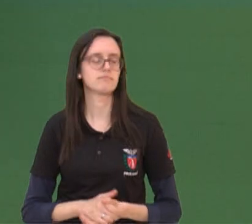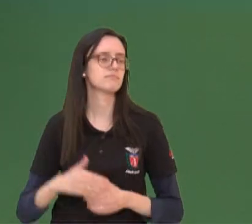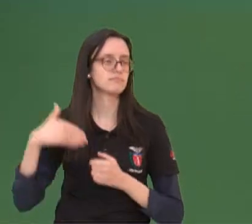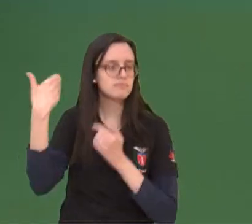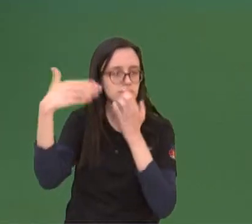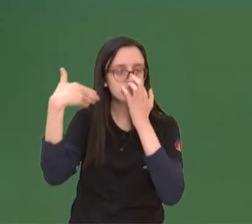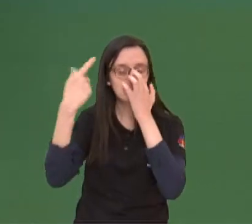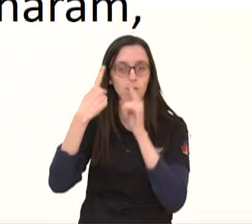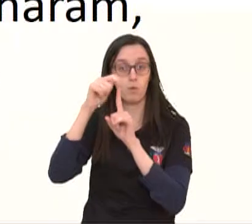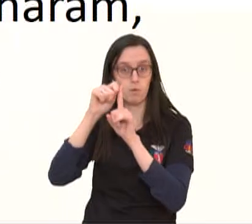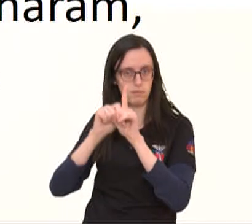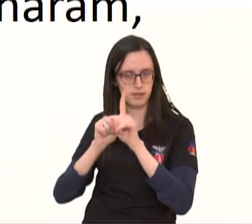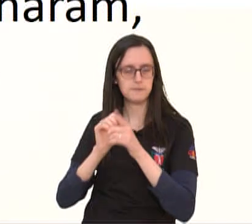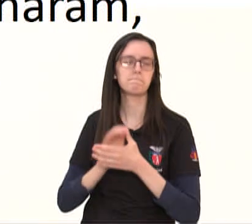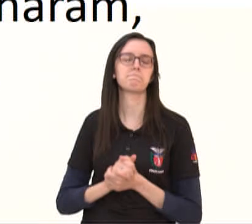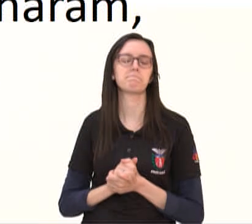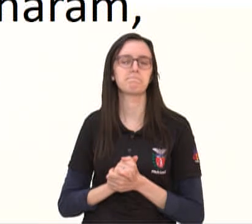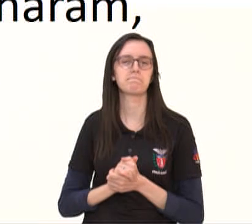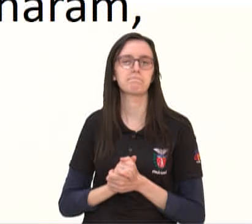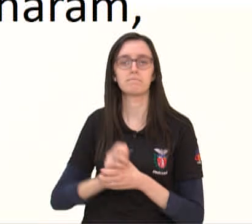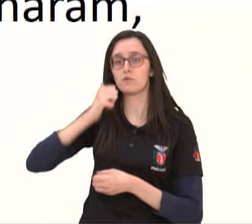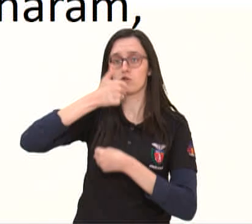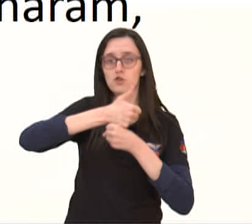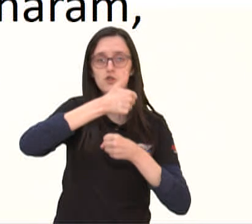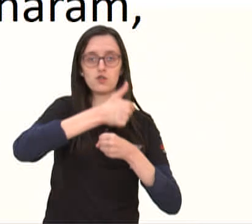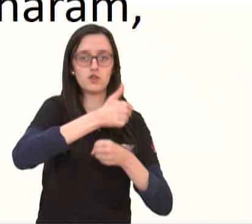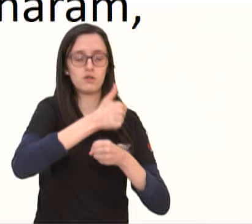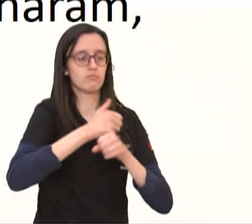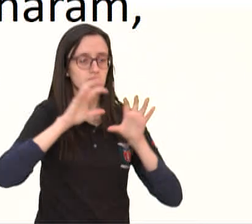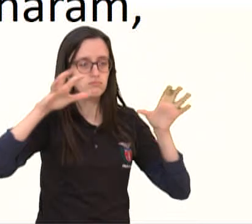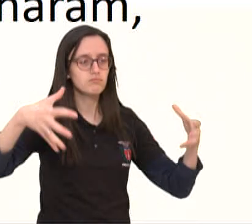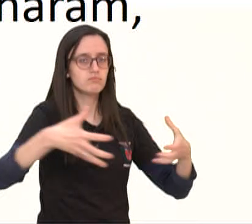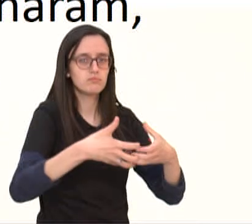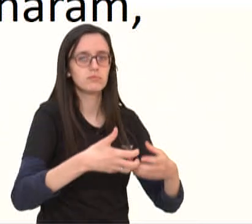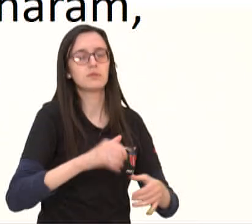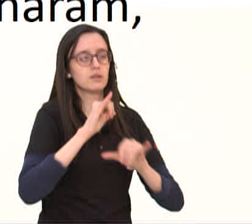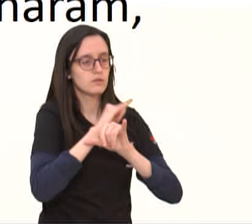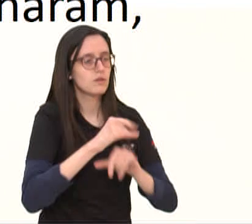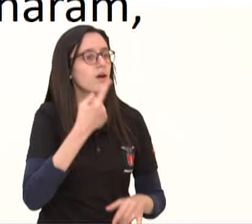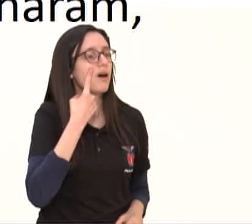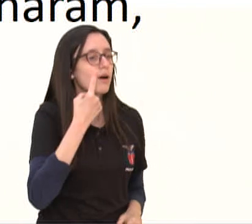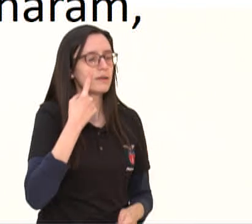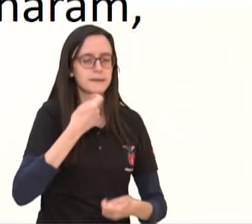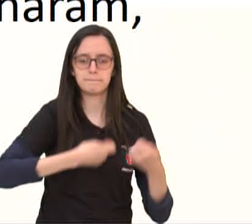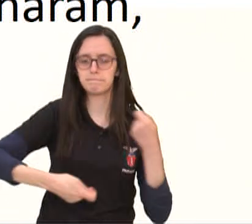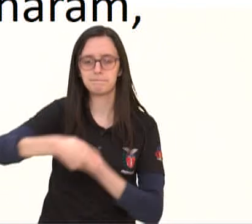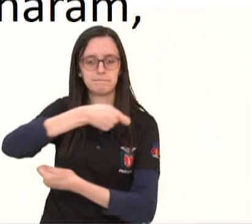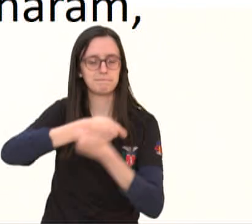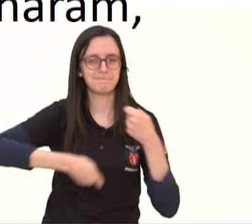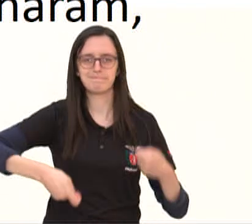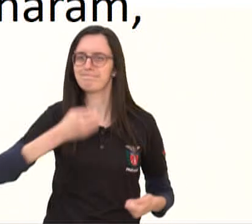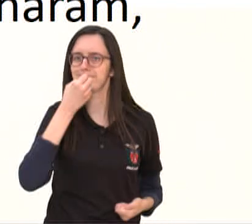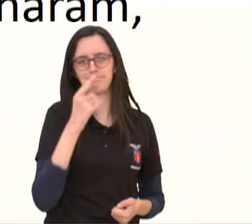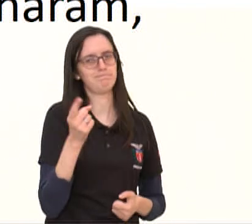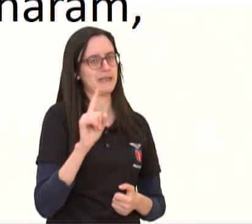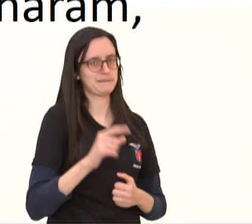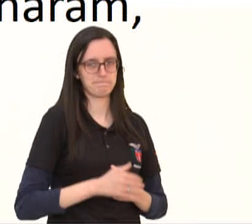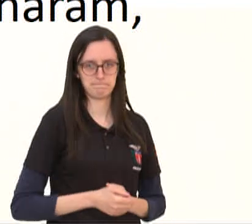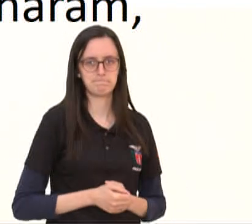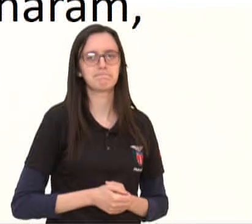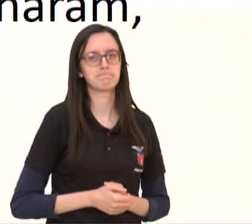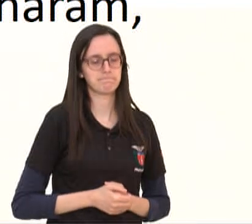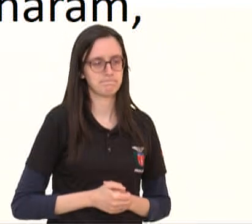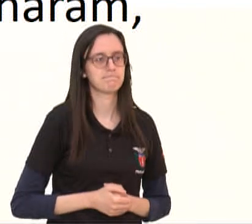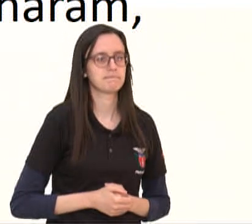Passado o primeiro mês, o proprietário reuniu-os e disse que os negócios não andavam bem,